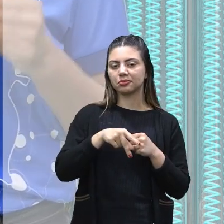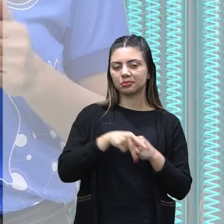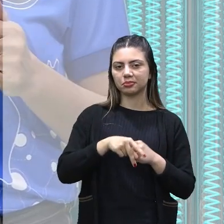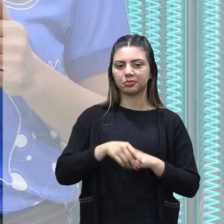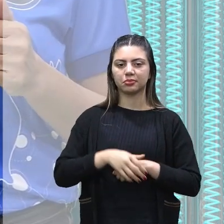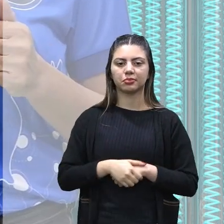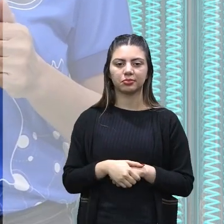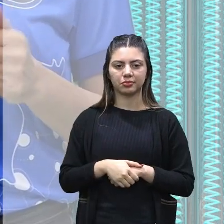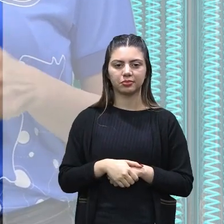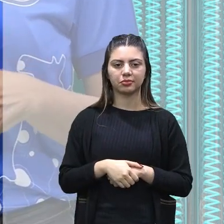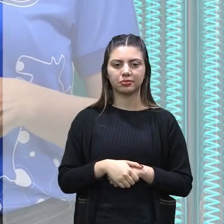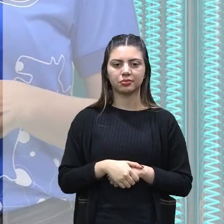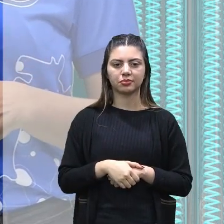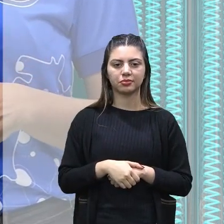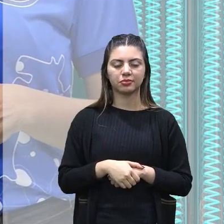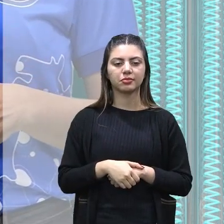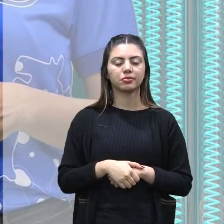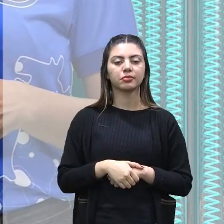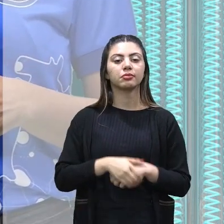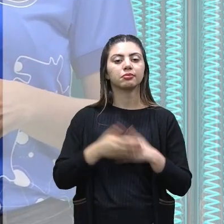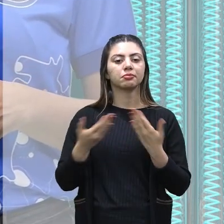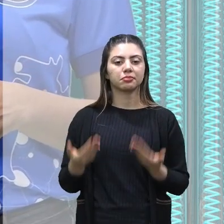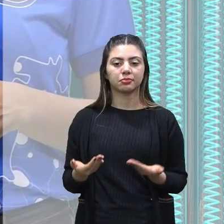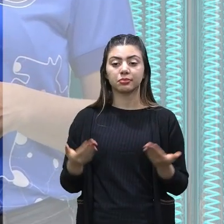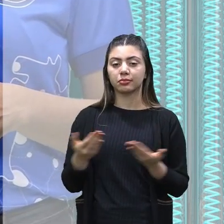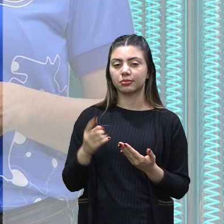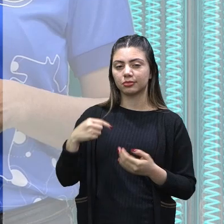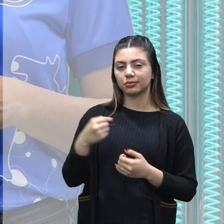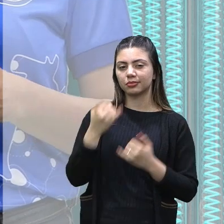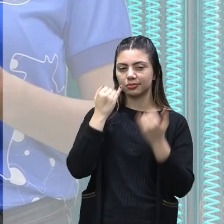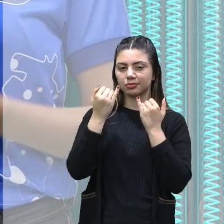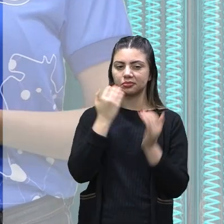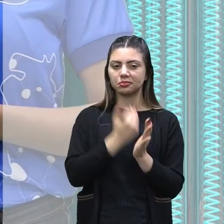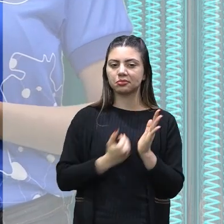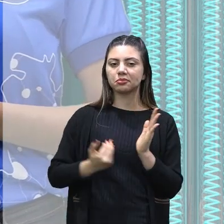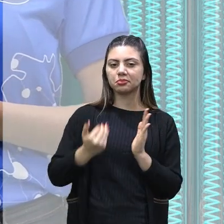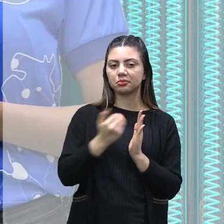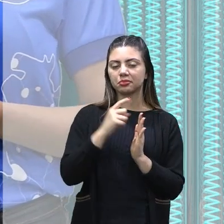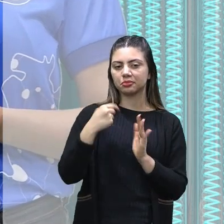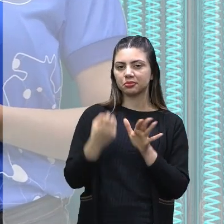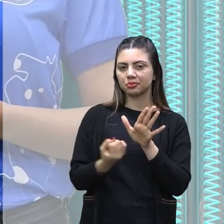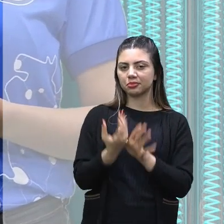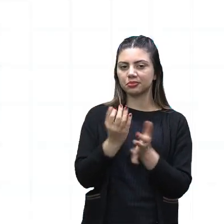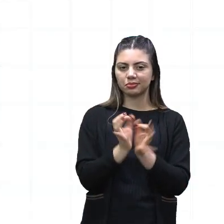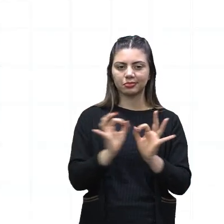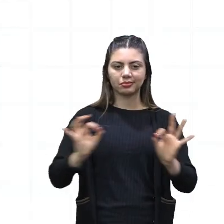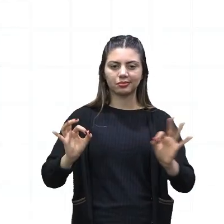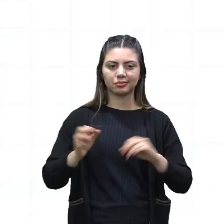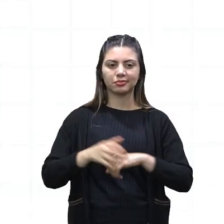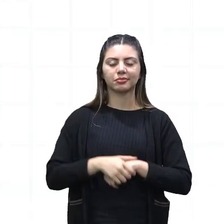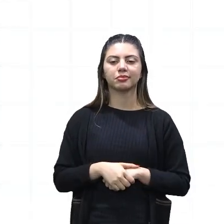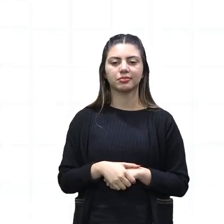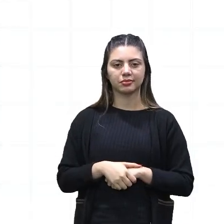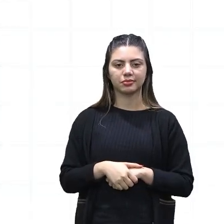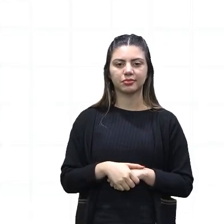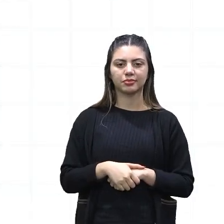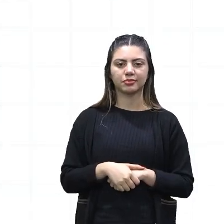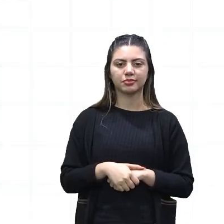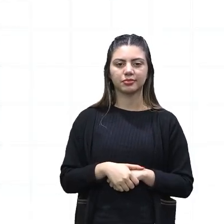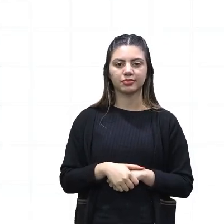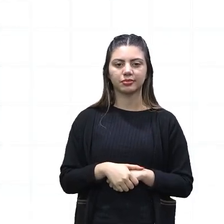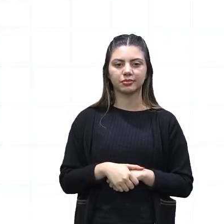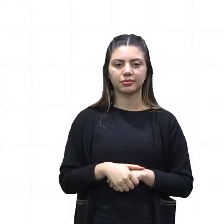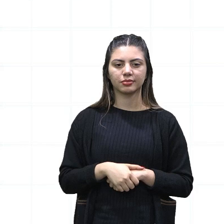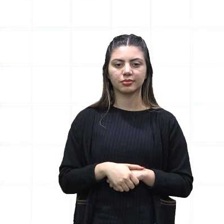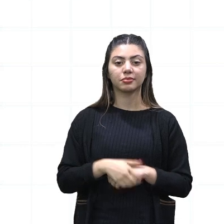pessoais, right? Então, vamos ver um pouquinho mais desses elementos para a gente formar uma frase? Acompanhe aqui comigo.